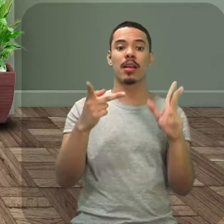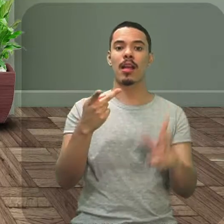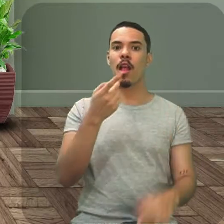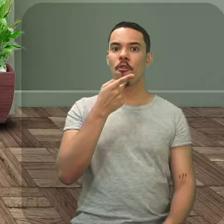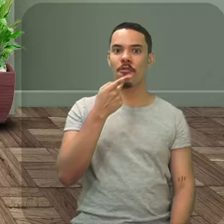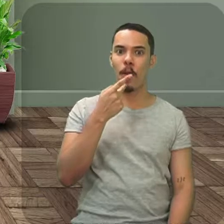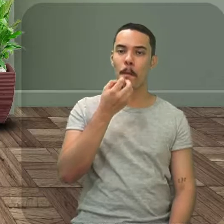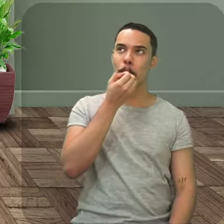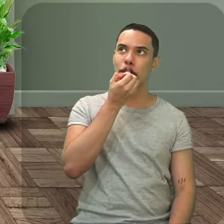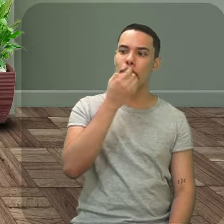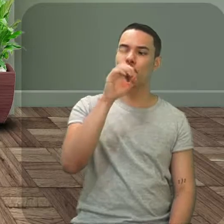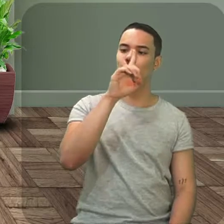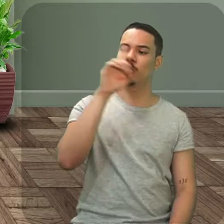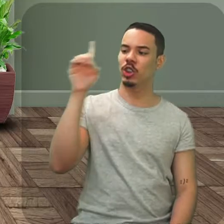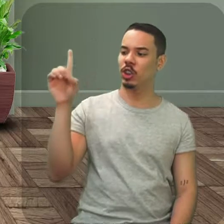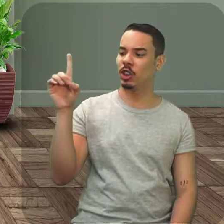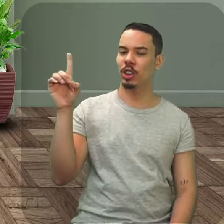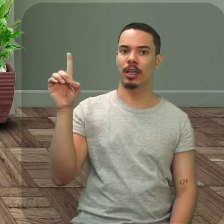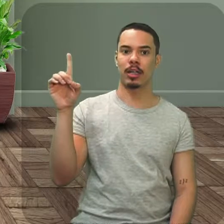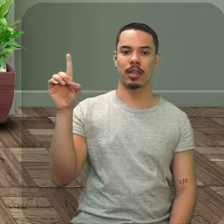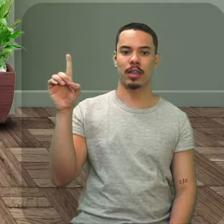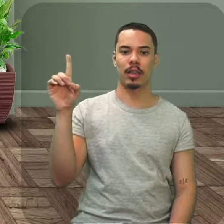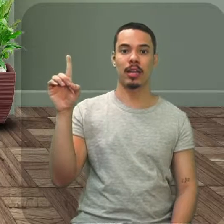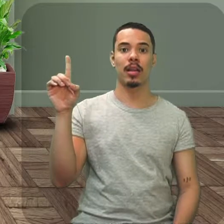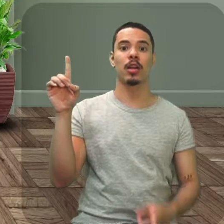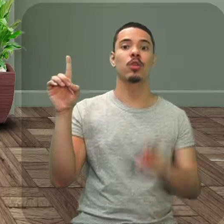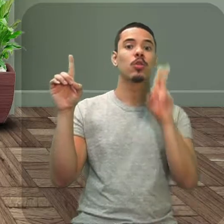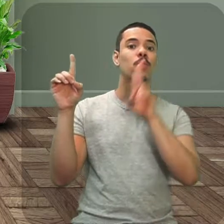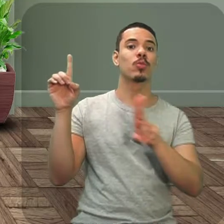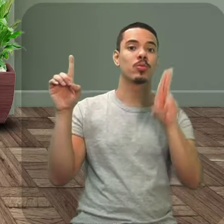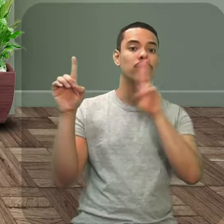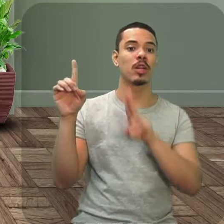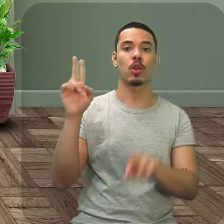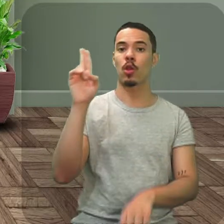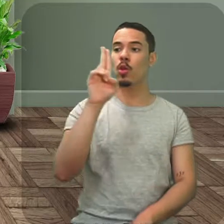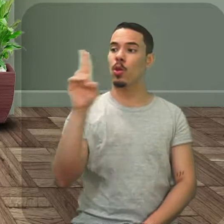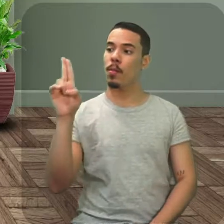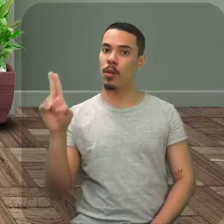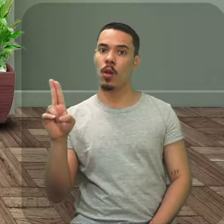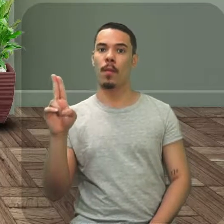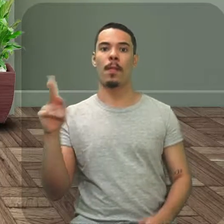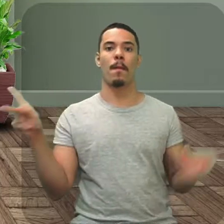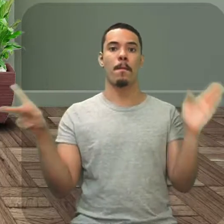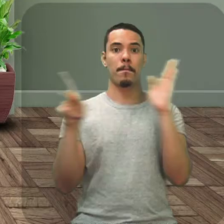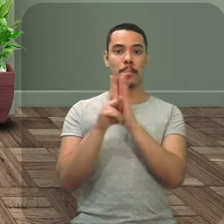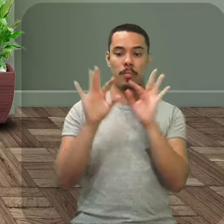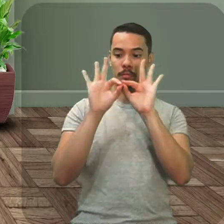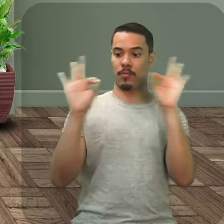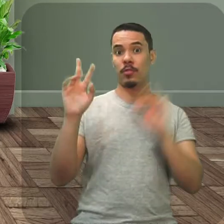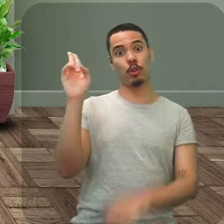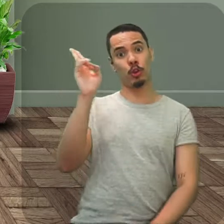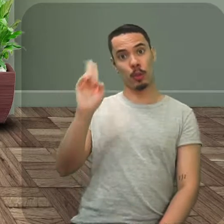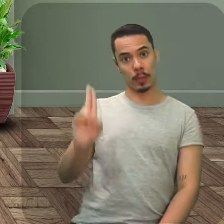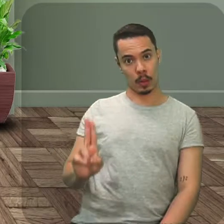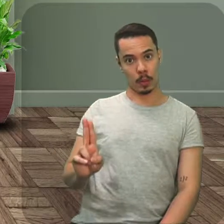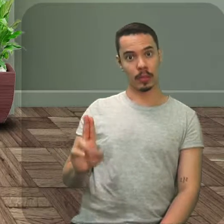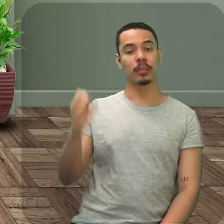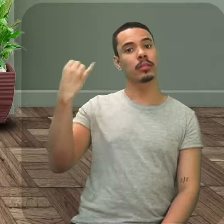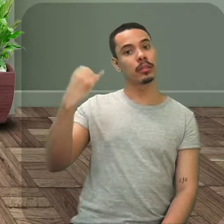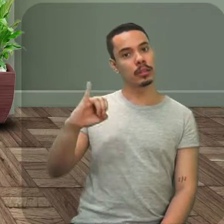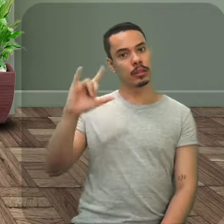falo assim Bom dia eu só usei nomes aí eu falo que é uma frase nominal quando